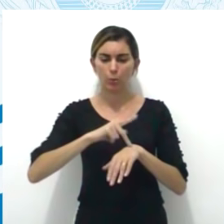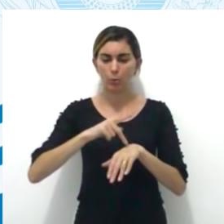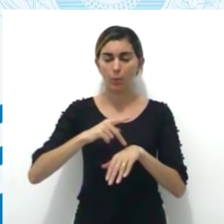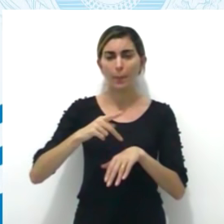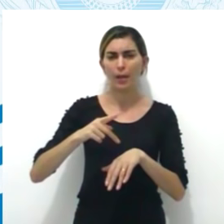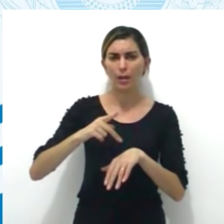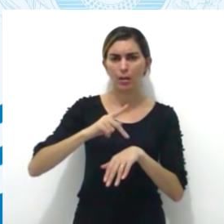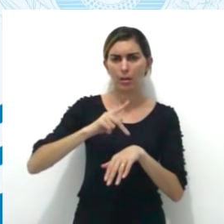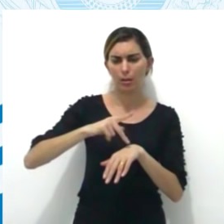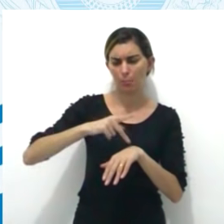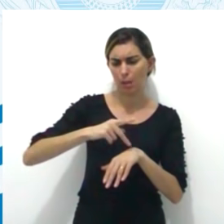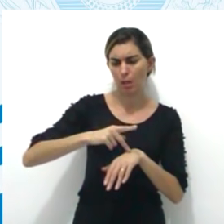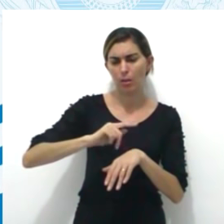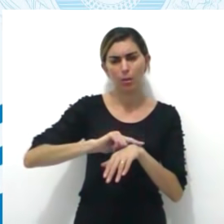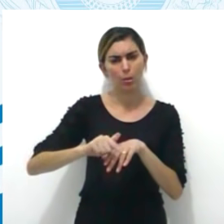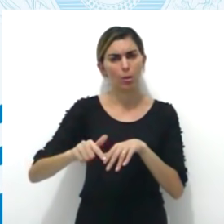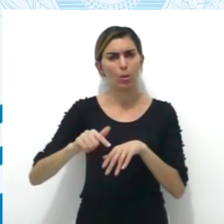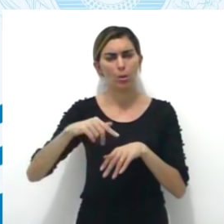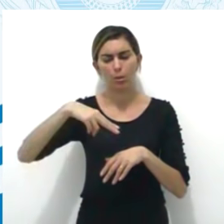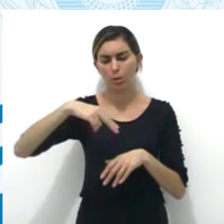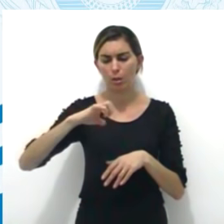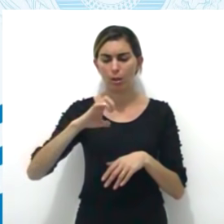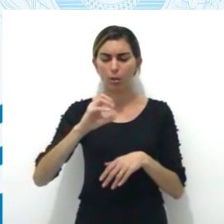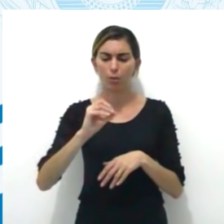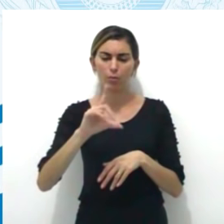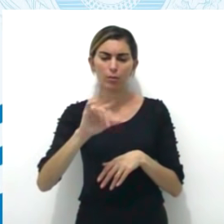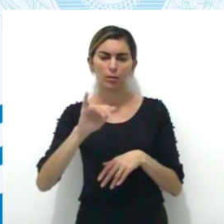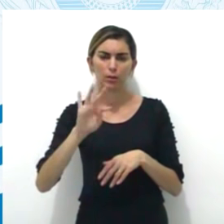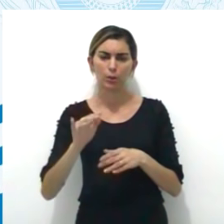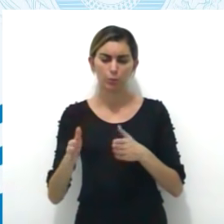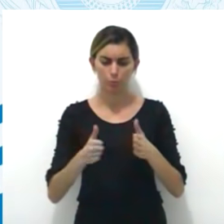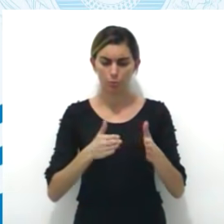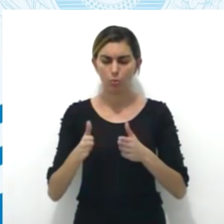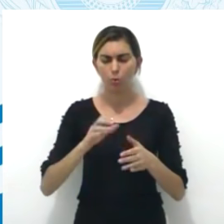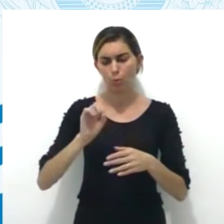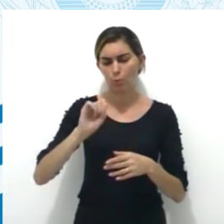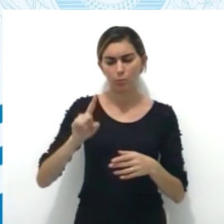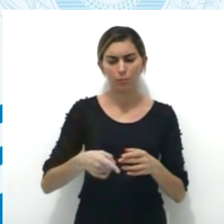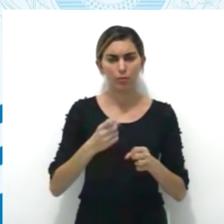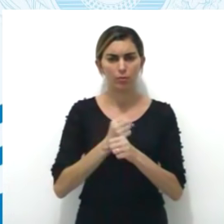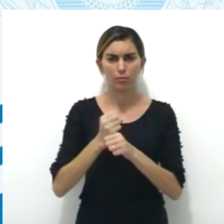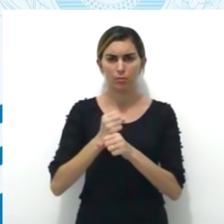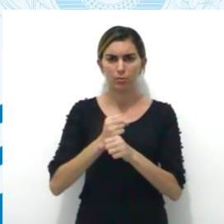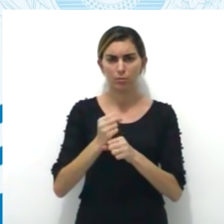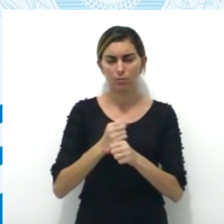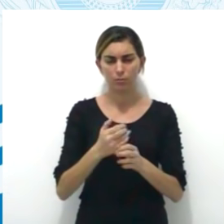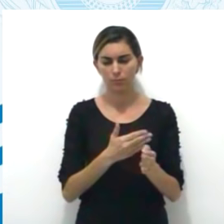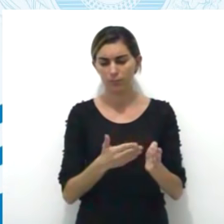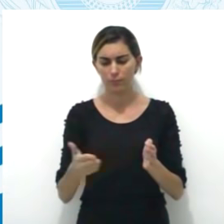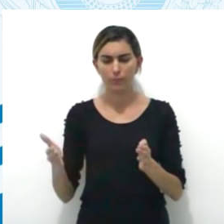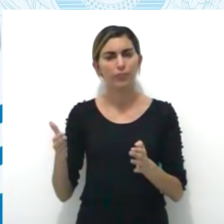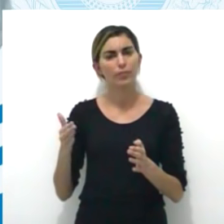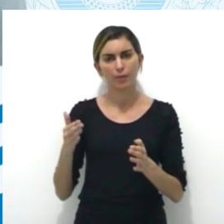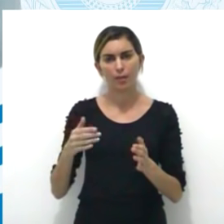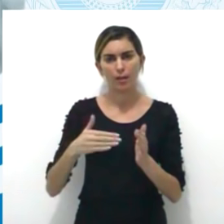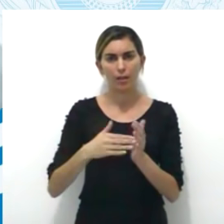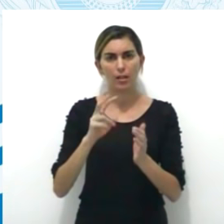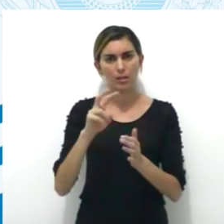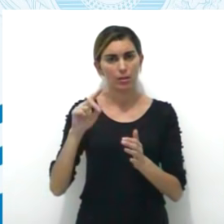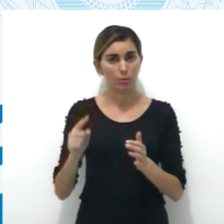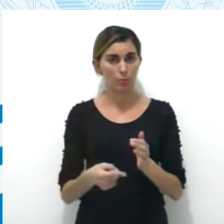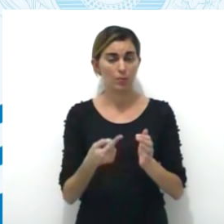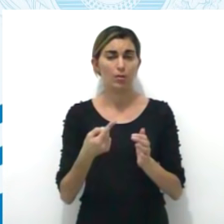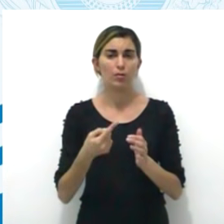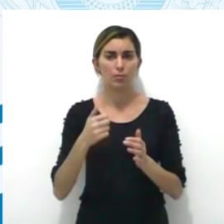Pedra Polida. O período Neolítico, ele é de 8.000 anos AC até